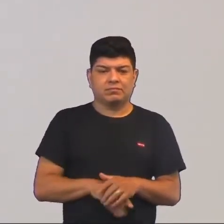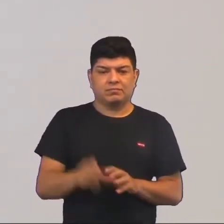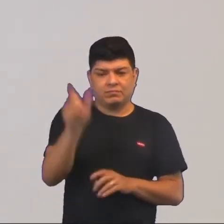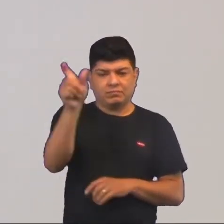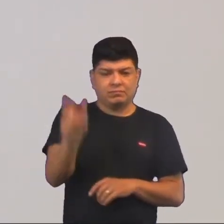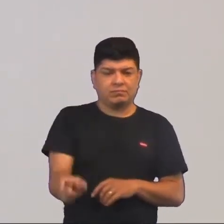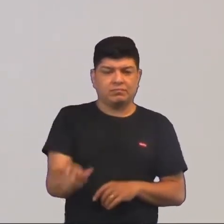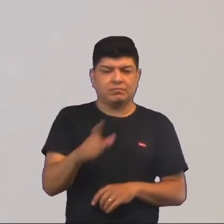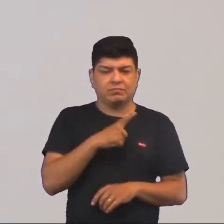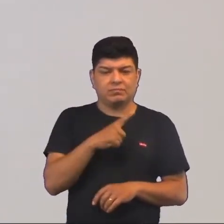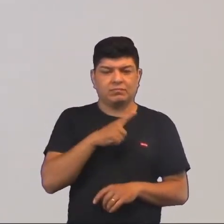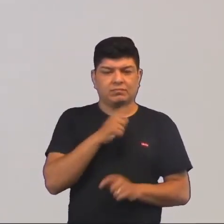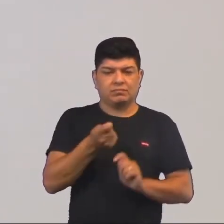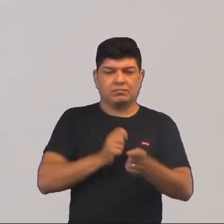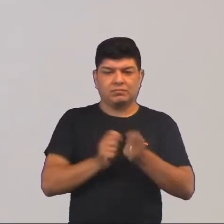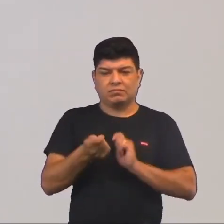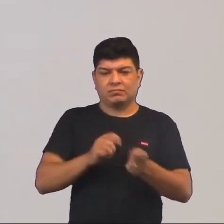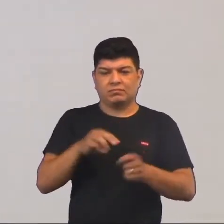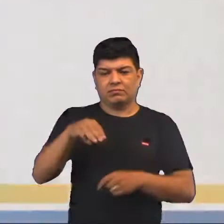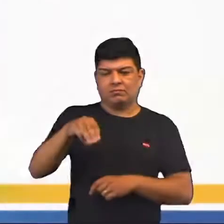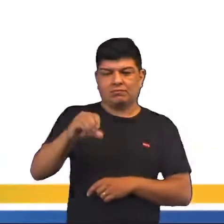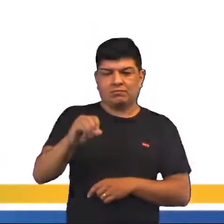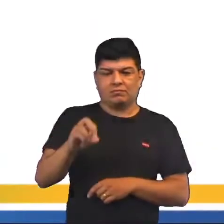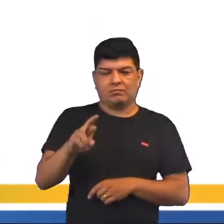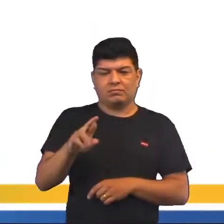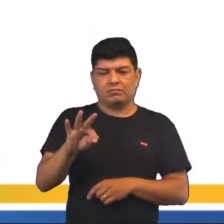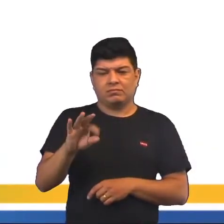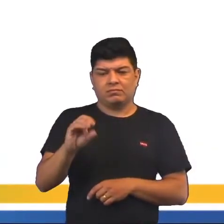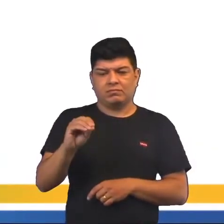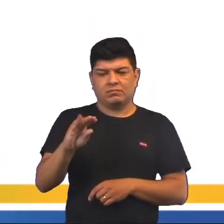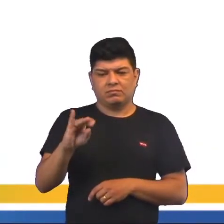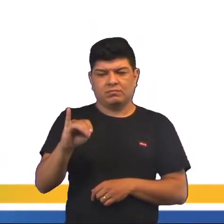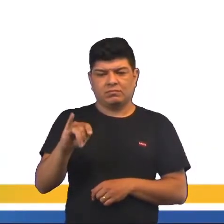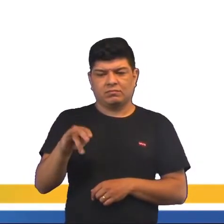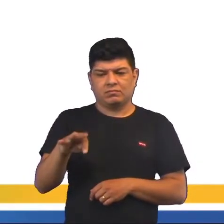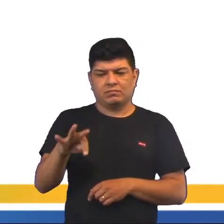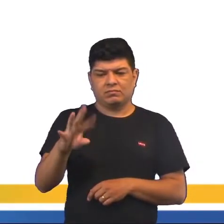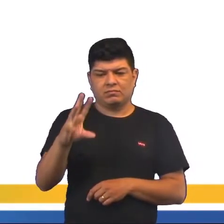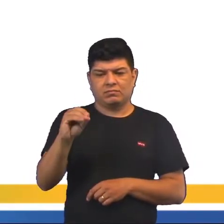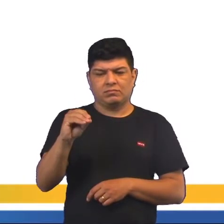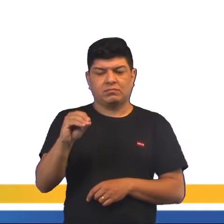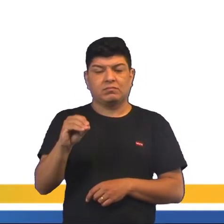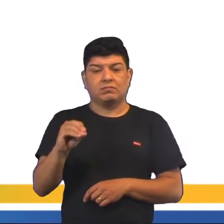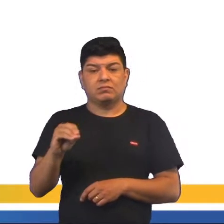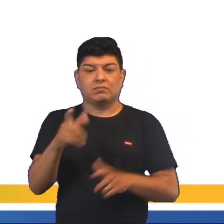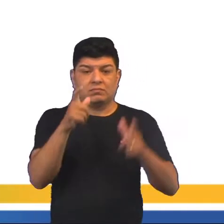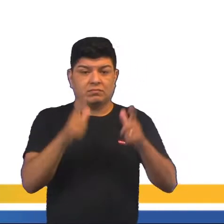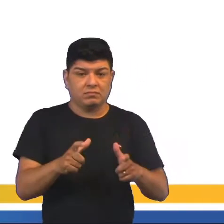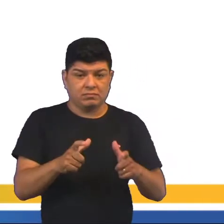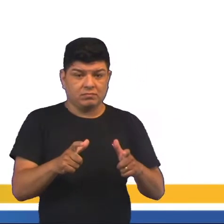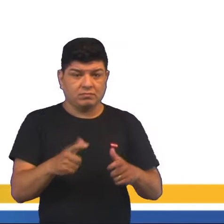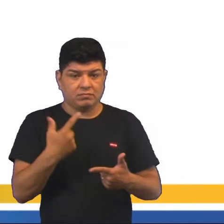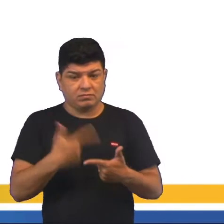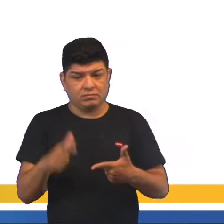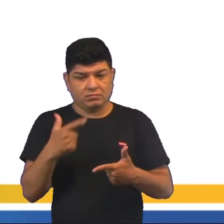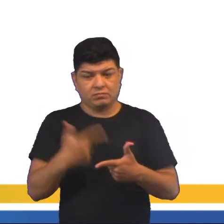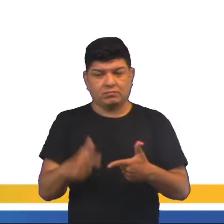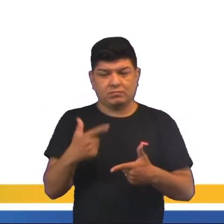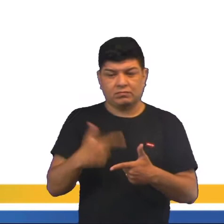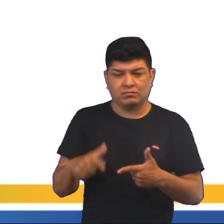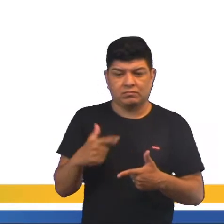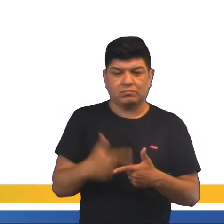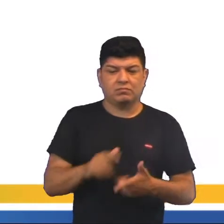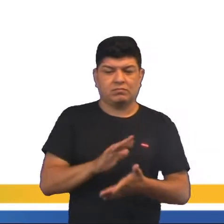perfis desse domínio morfoclimático. Então, a região também enfrenta um gravíssimo problema